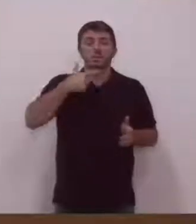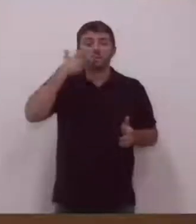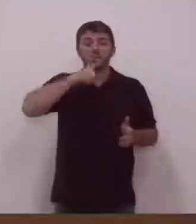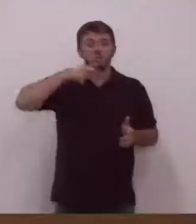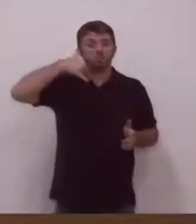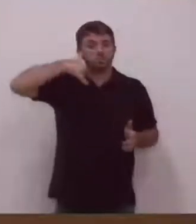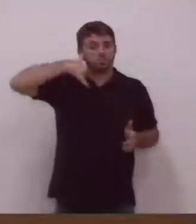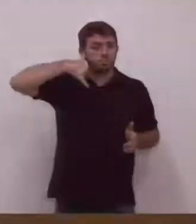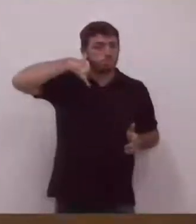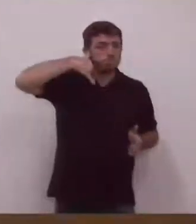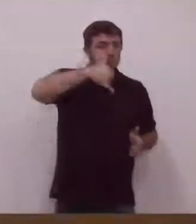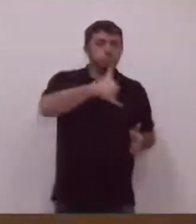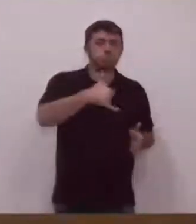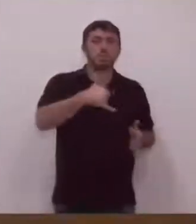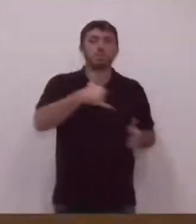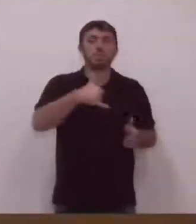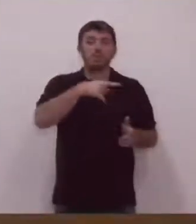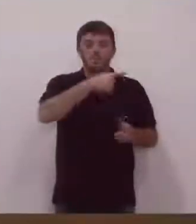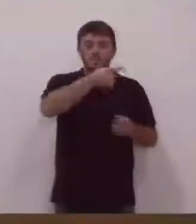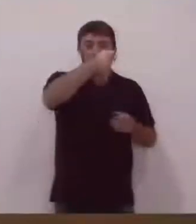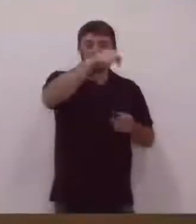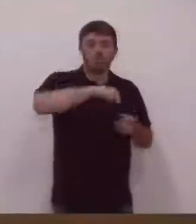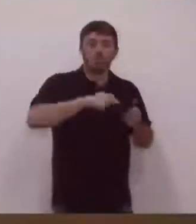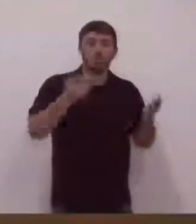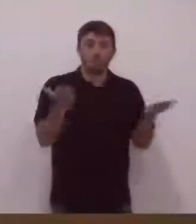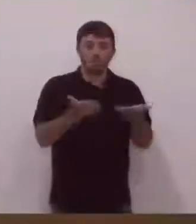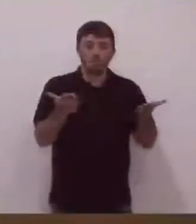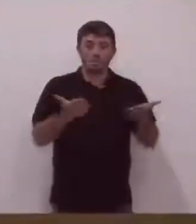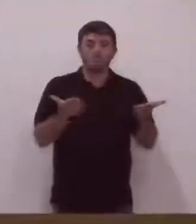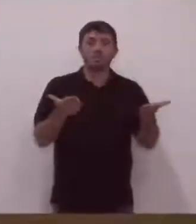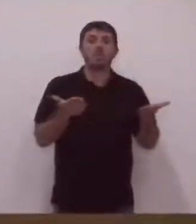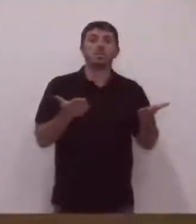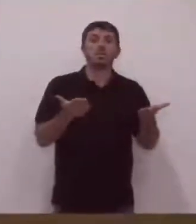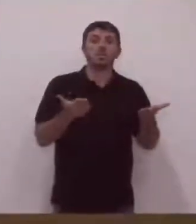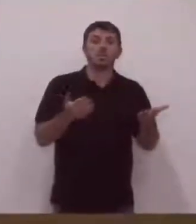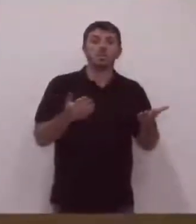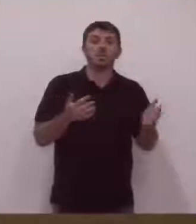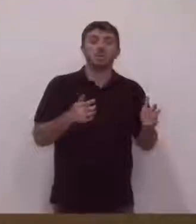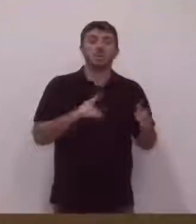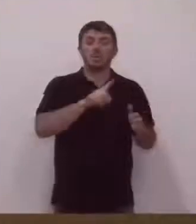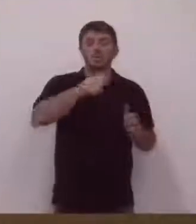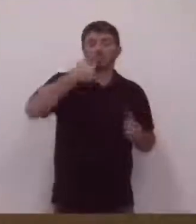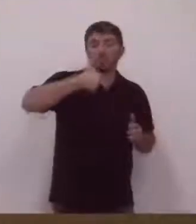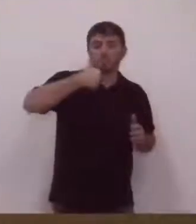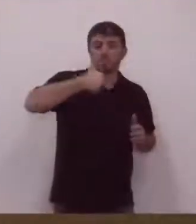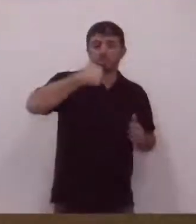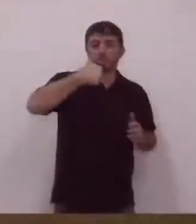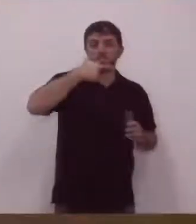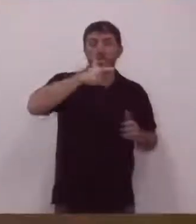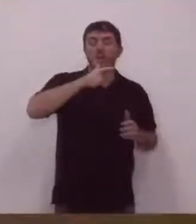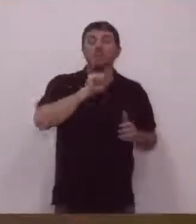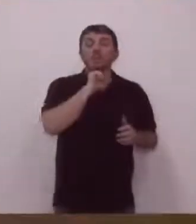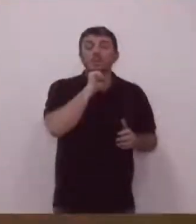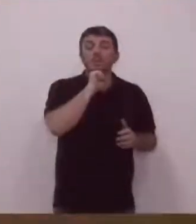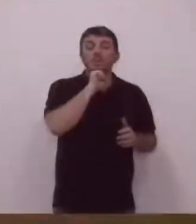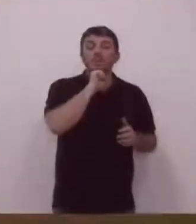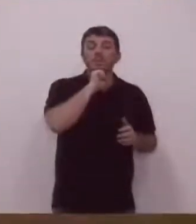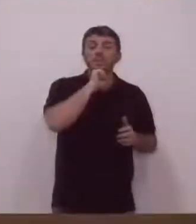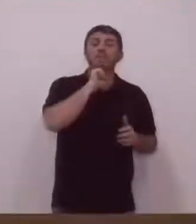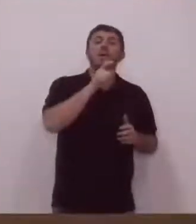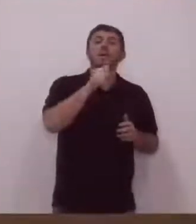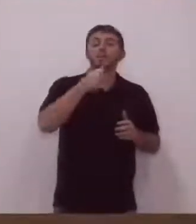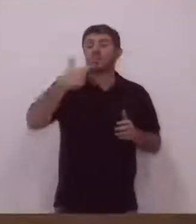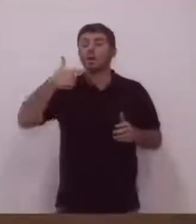consegui falar com ele: Carlinhos, você vai estar aqui hoje? Porque tem um rito. Se o primeiro suplente não pode vir, você tem que caminhar para o segundo. Mas